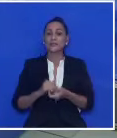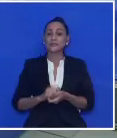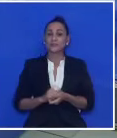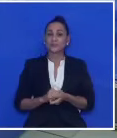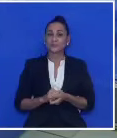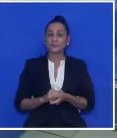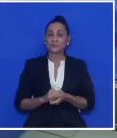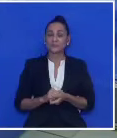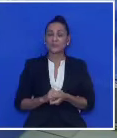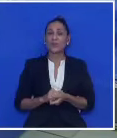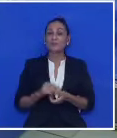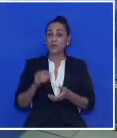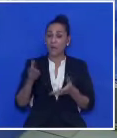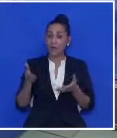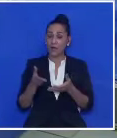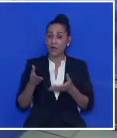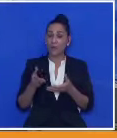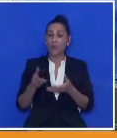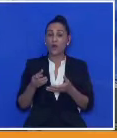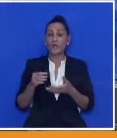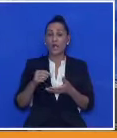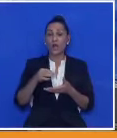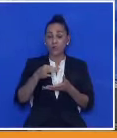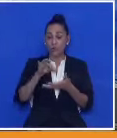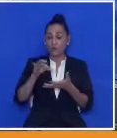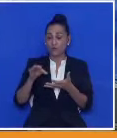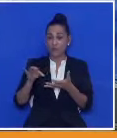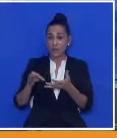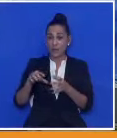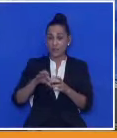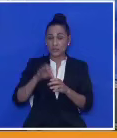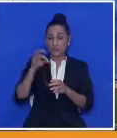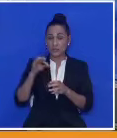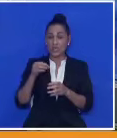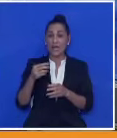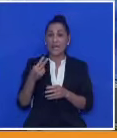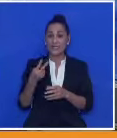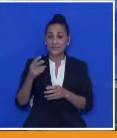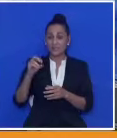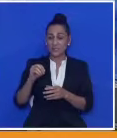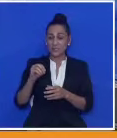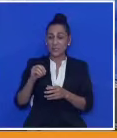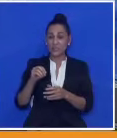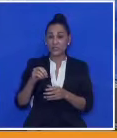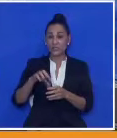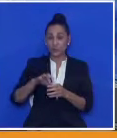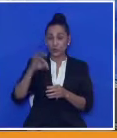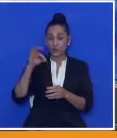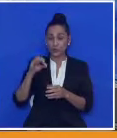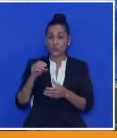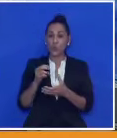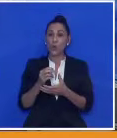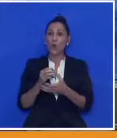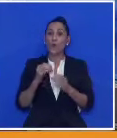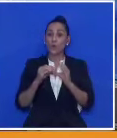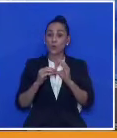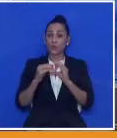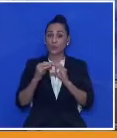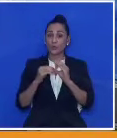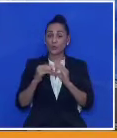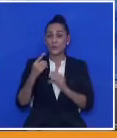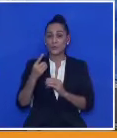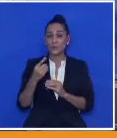vamos confirmar novamente os números sorteados, as 20 dezenas sorteadas no concurso